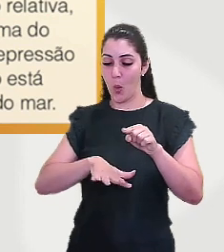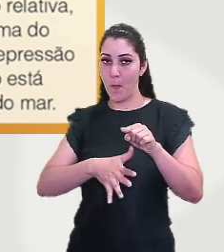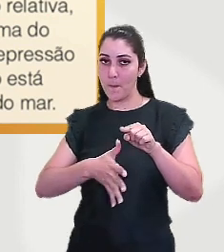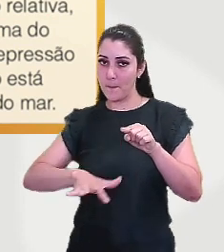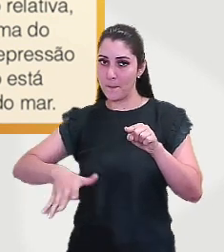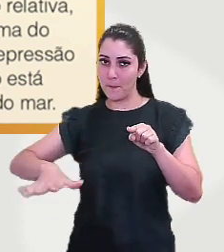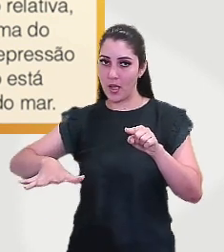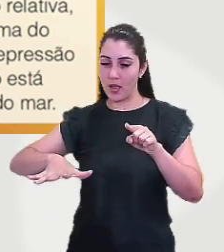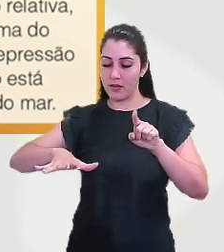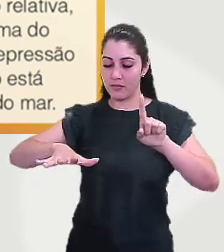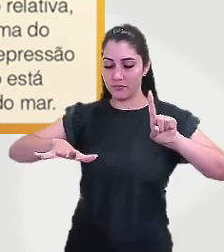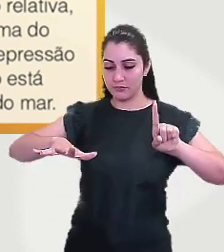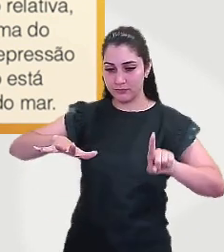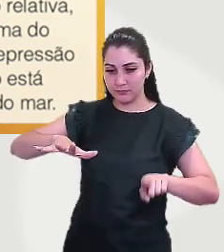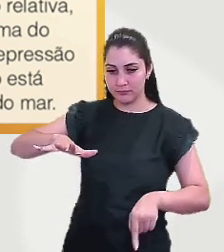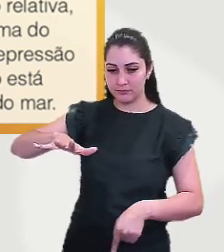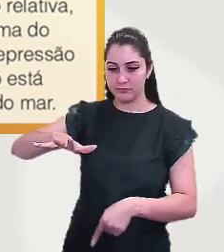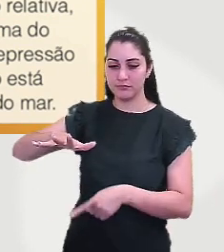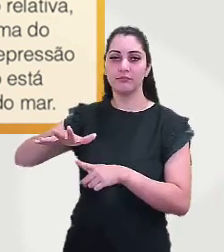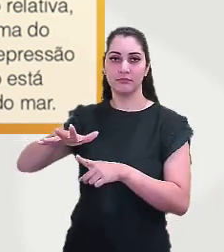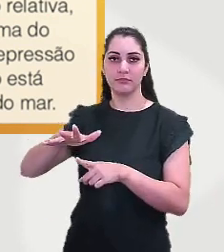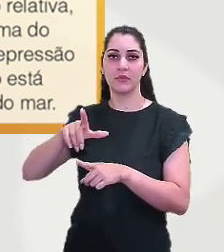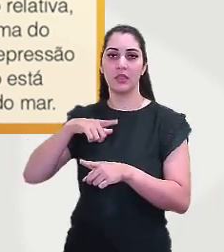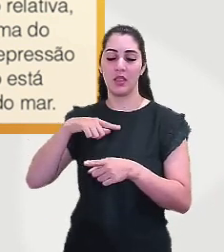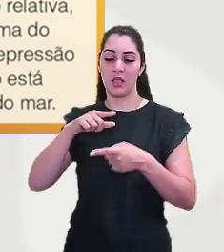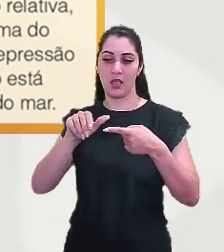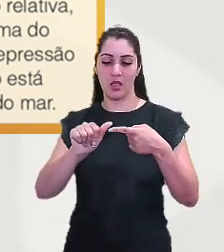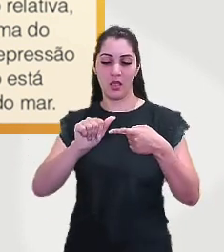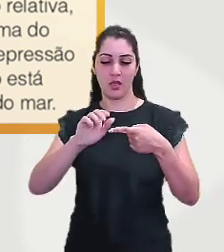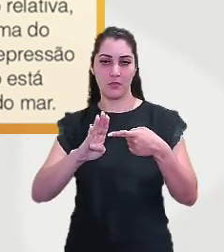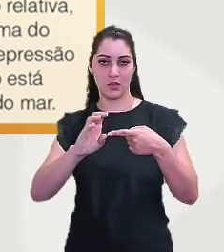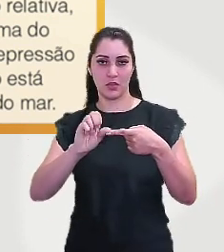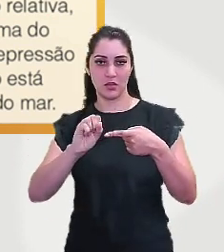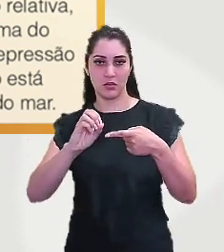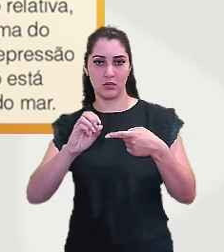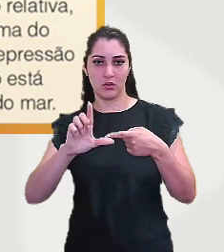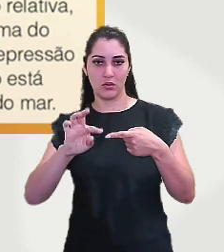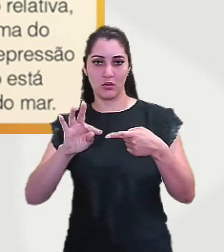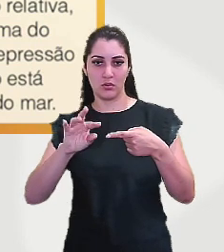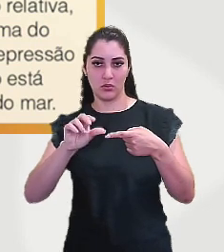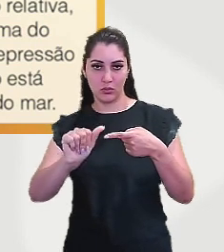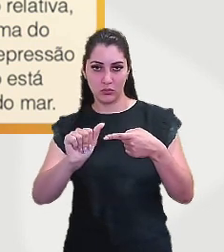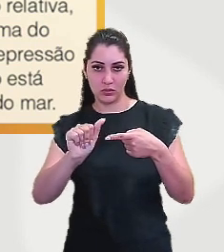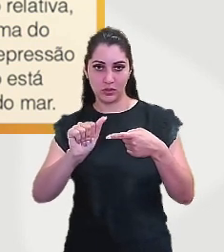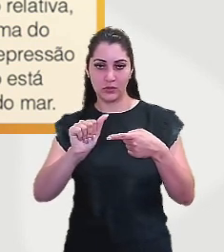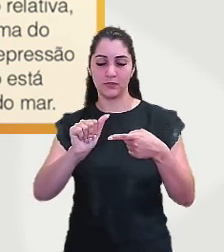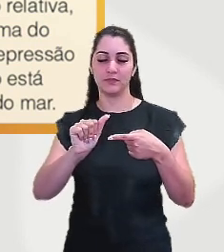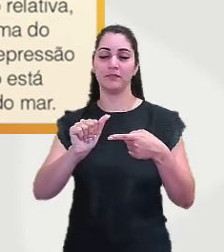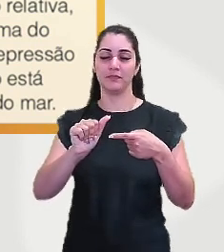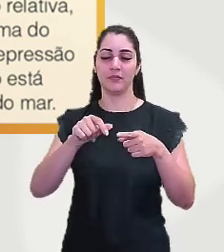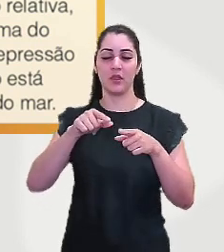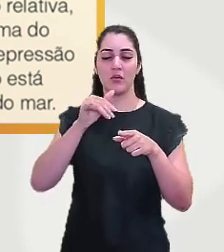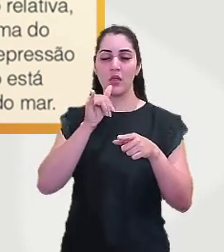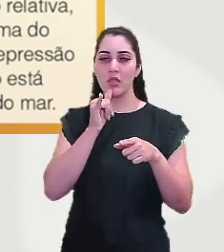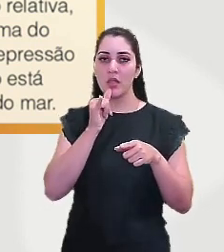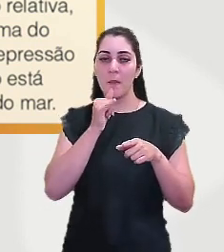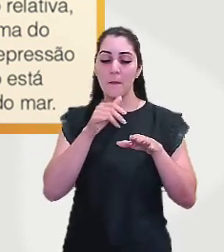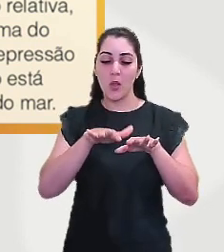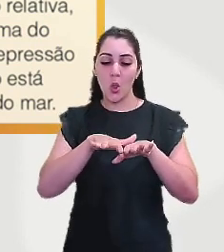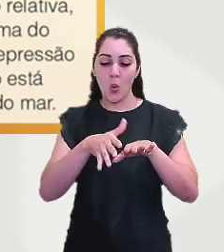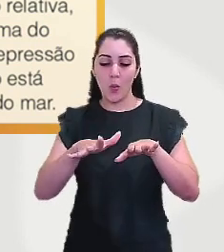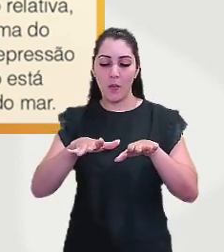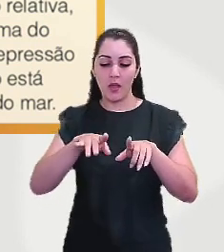depressão absoluta, quando está abaixo do nível do mar, como na figura a gente observa que é uma depressão absoluta, ela está abaixo do nível do